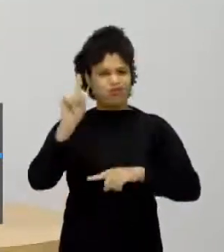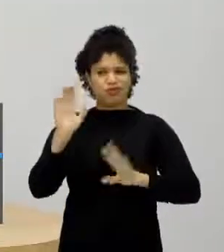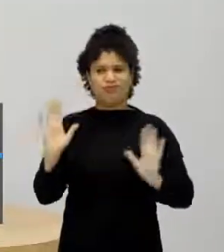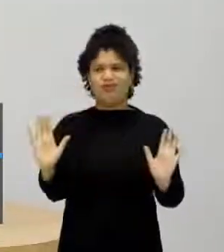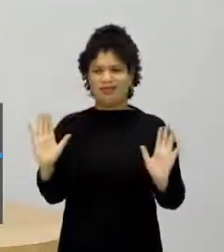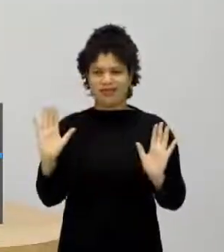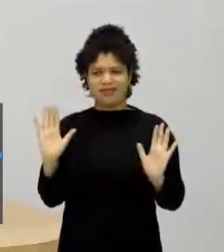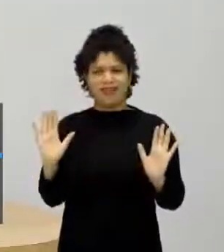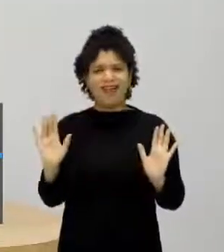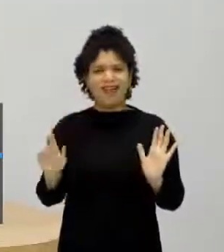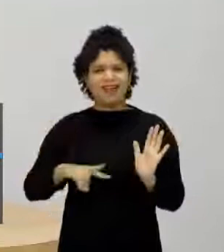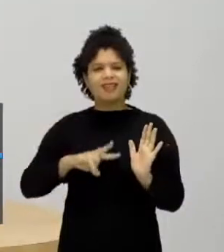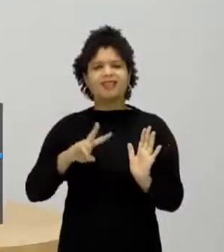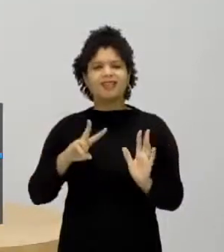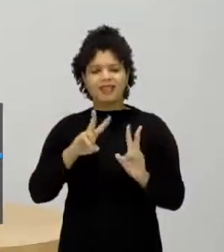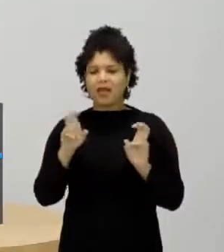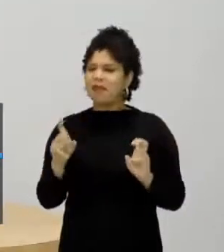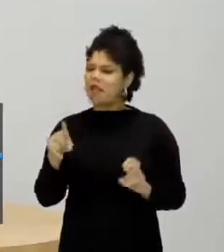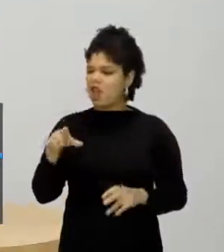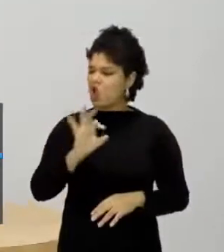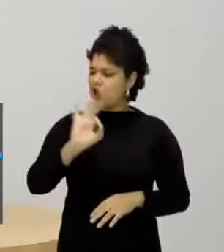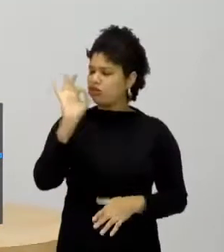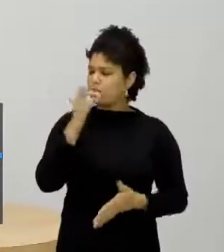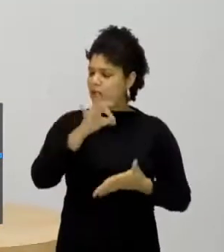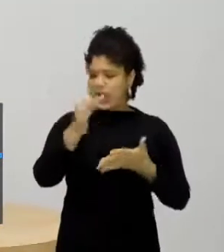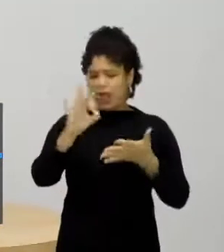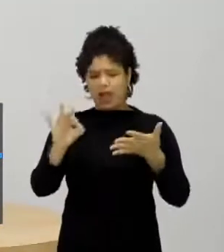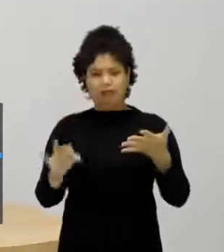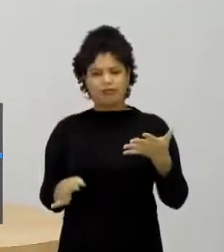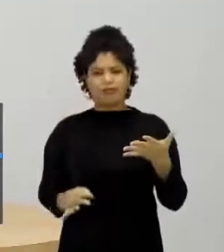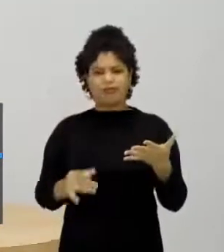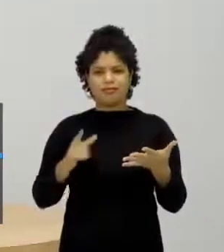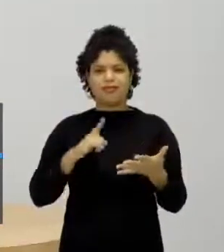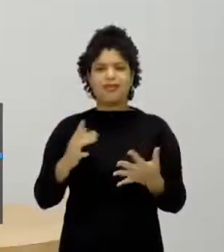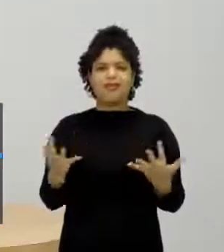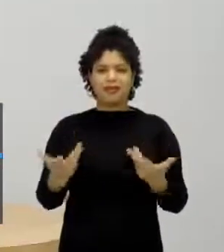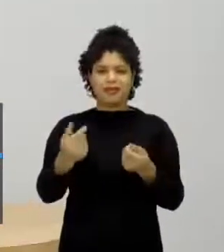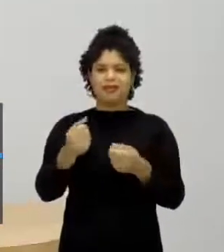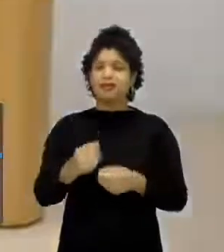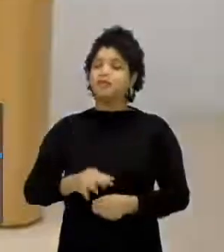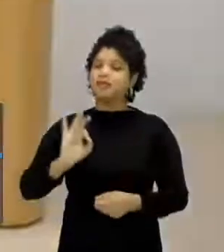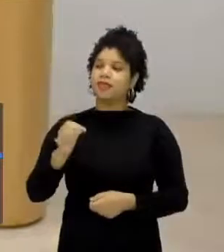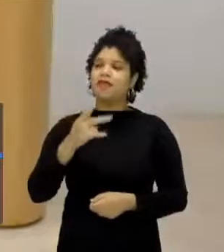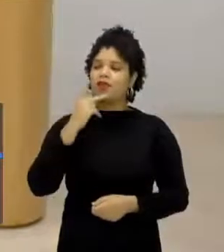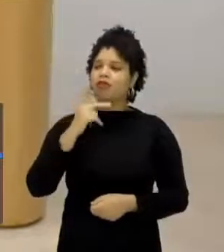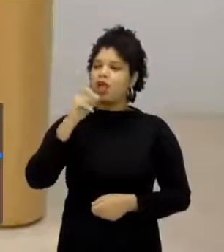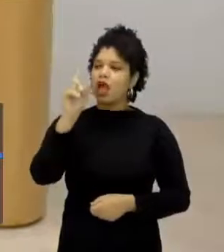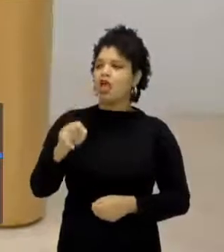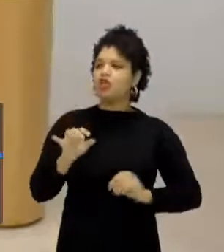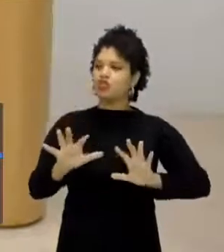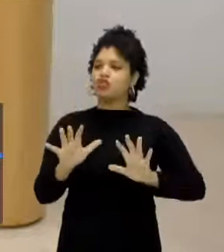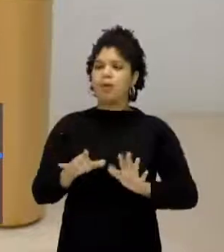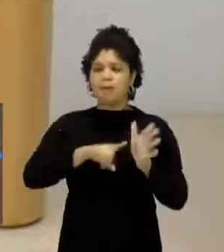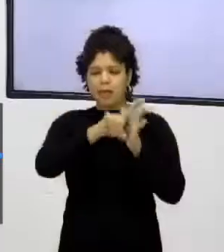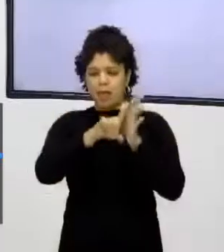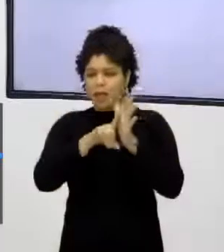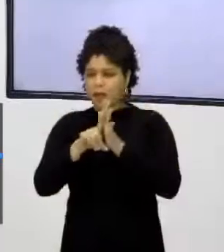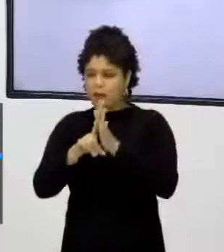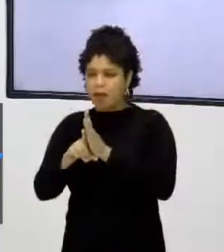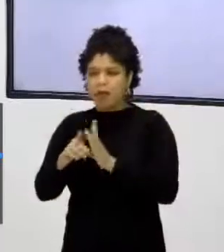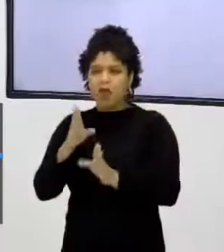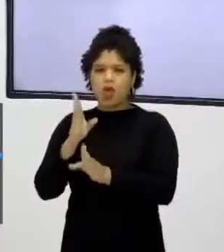as questões da evolução. Deu checkmate. Exatamente, que ele foi lá e... É isso, evolução é isso. É isso mesmo, ele